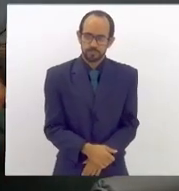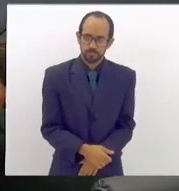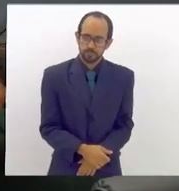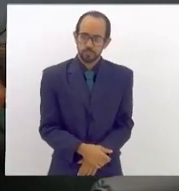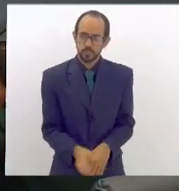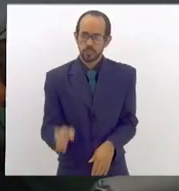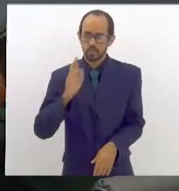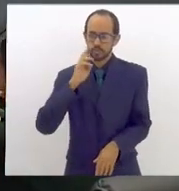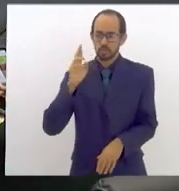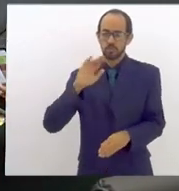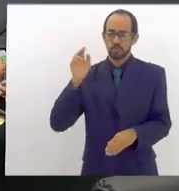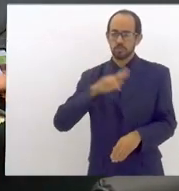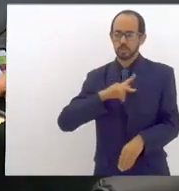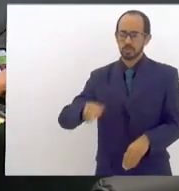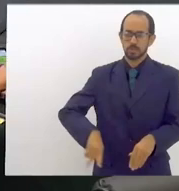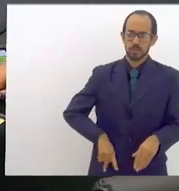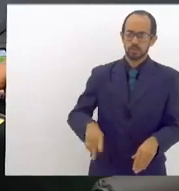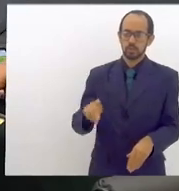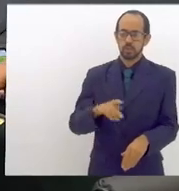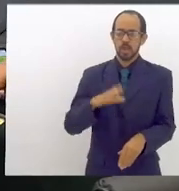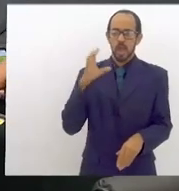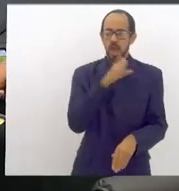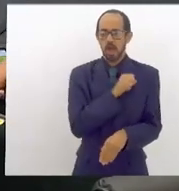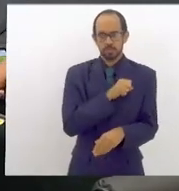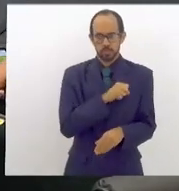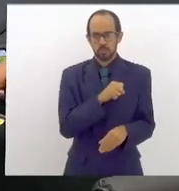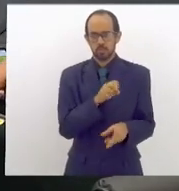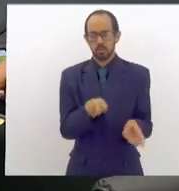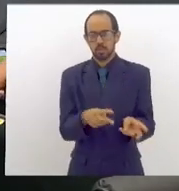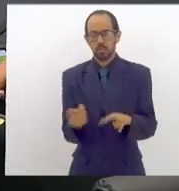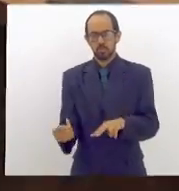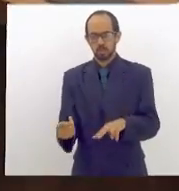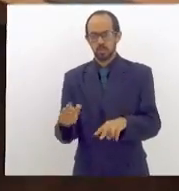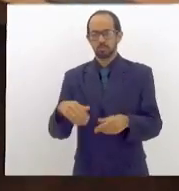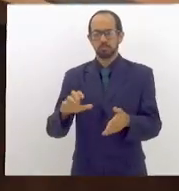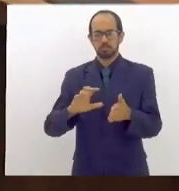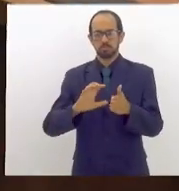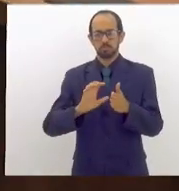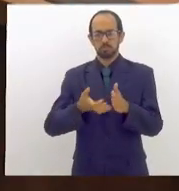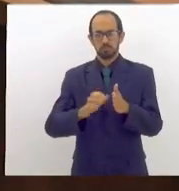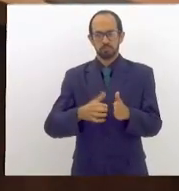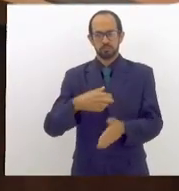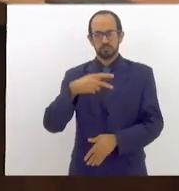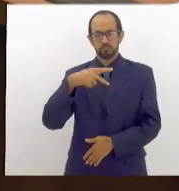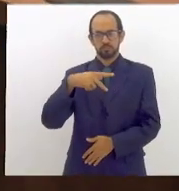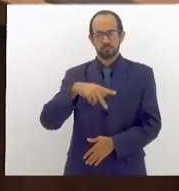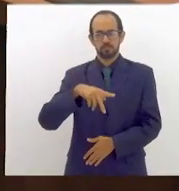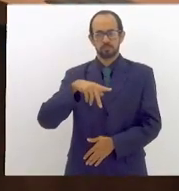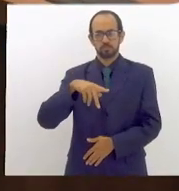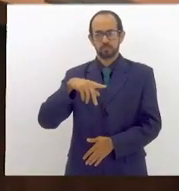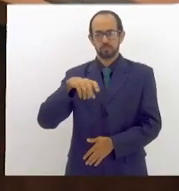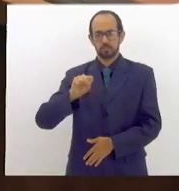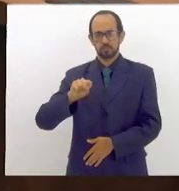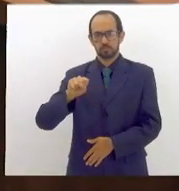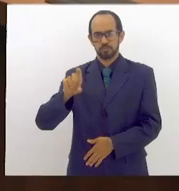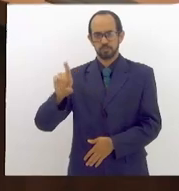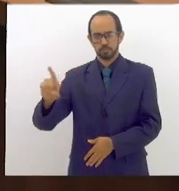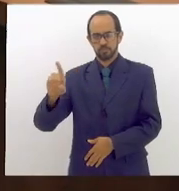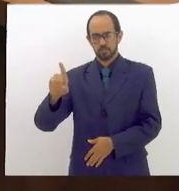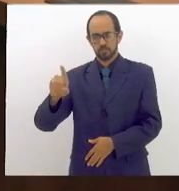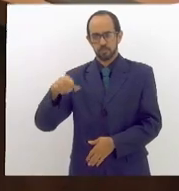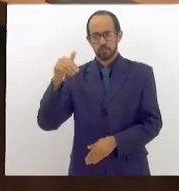senhor presidente rapidamente encaminhando pela bancada do PSD o